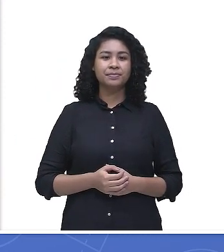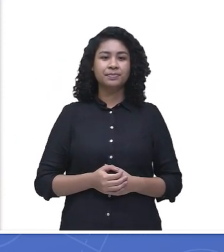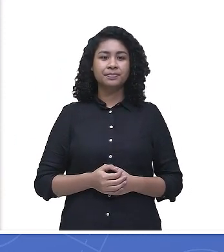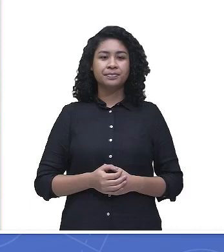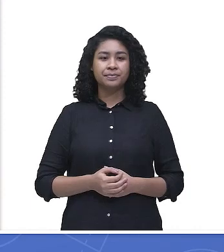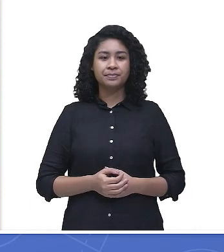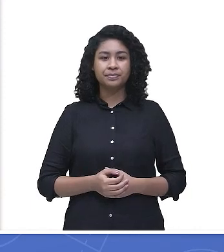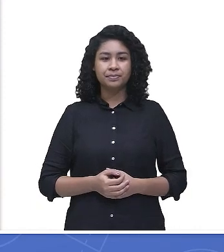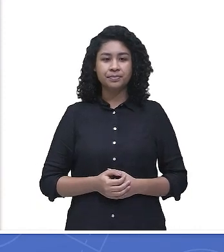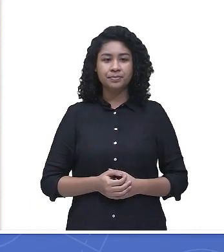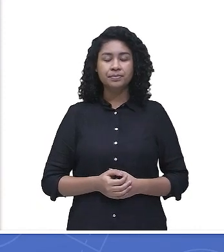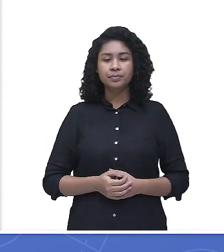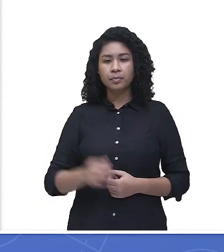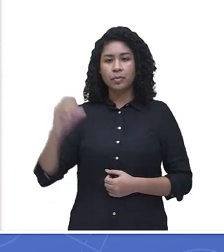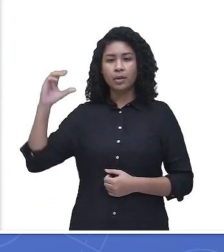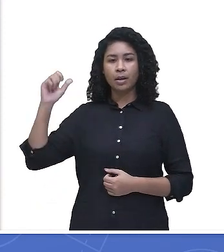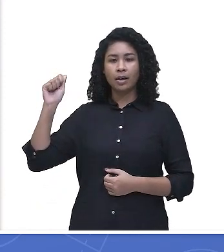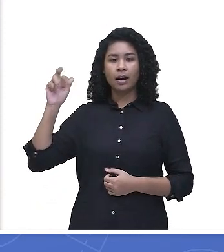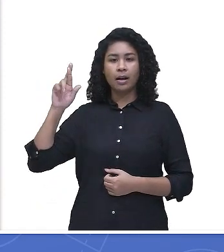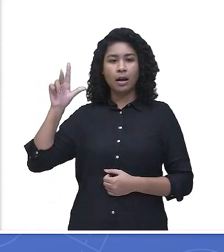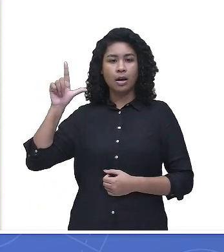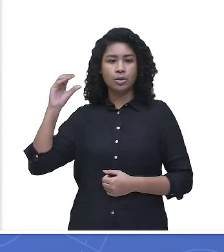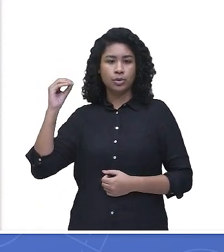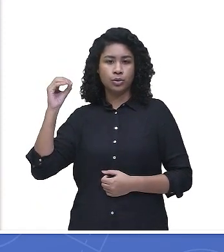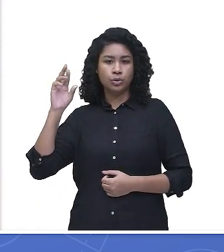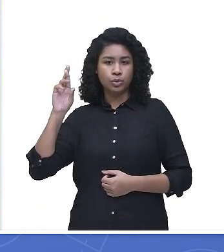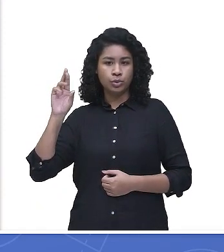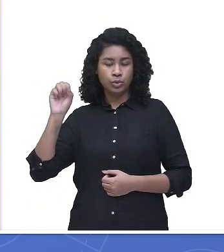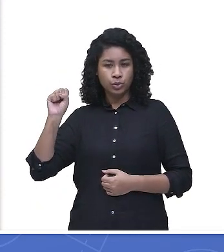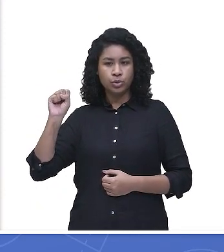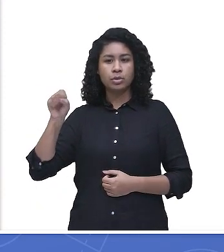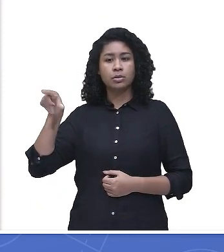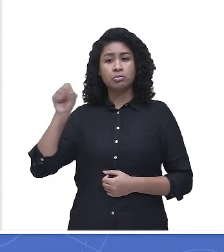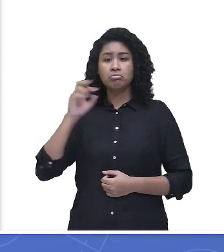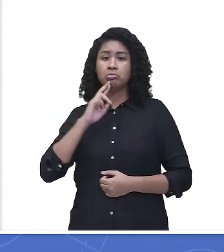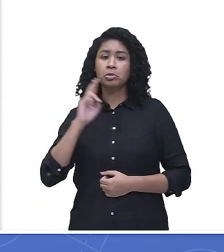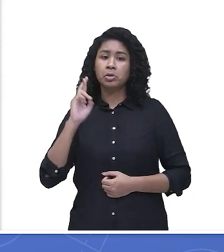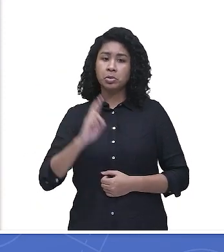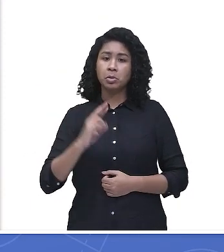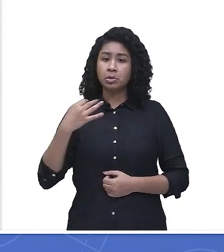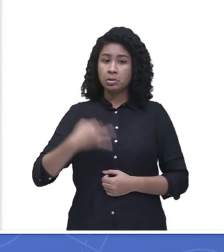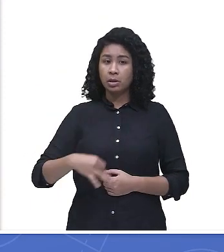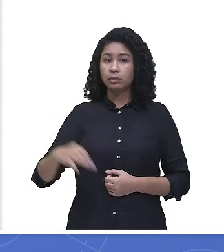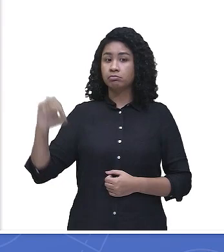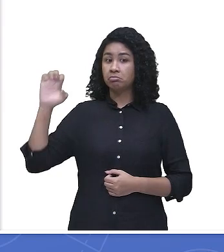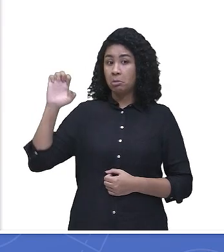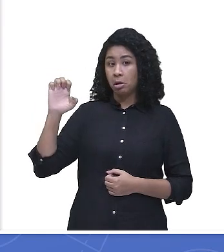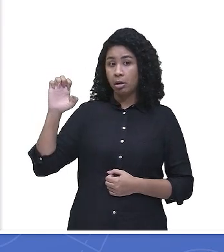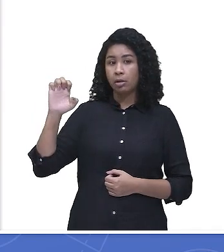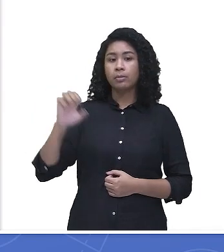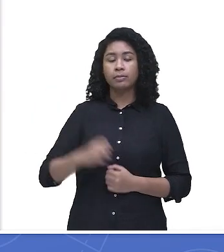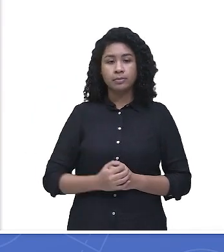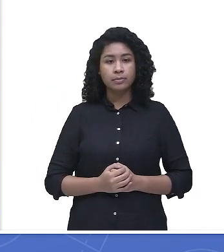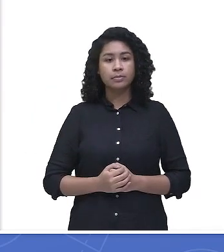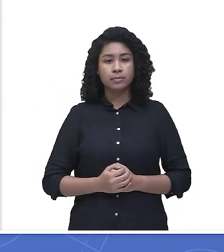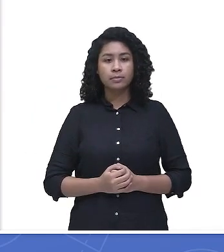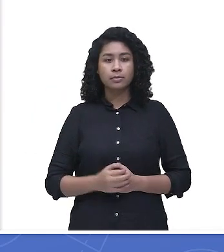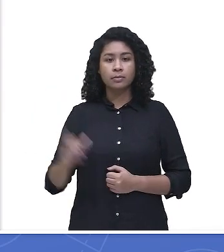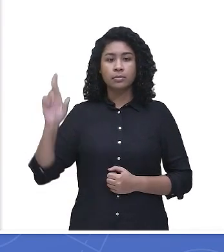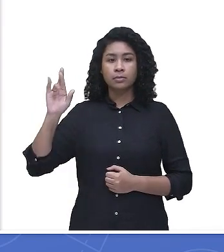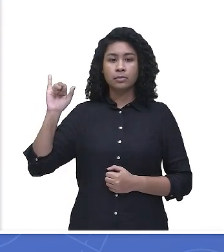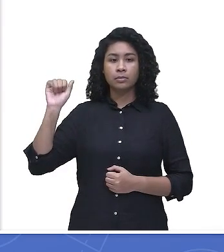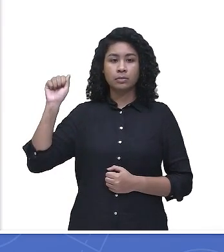o Carlos Eduardo também interagindo, afirmando que a resposta correta para essa questão é a letra E. Vamos lá? O